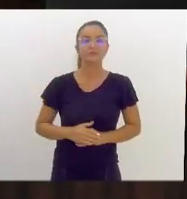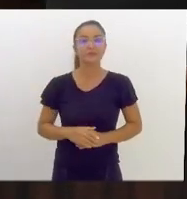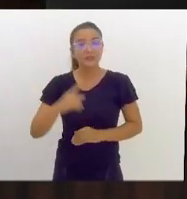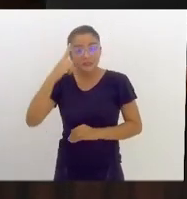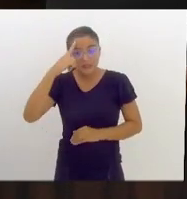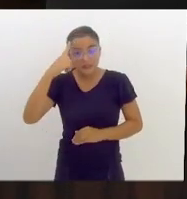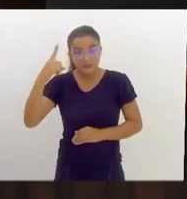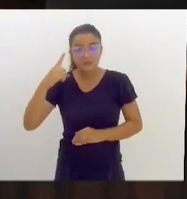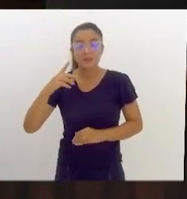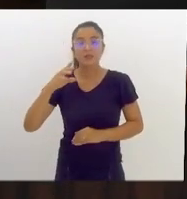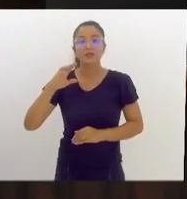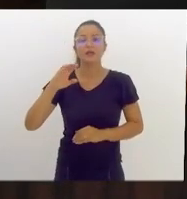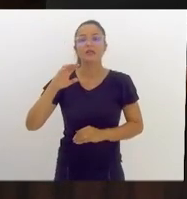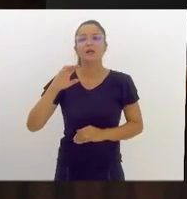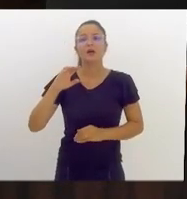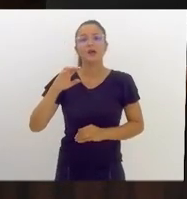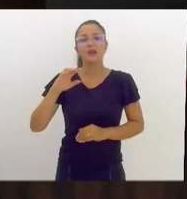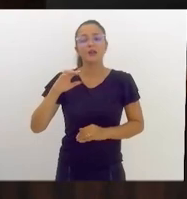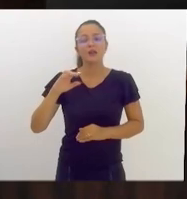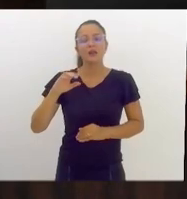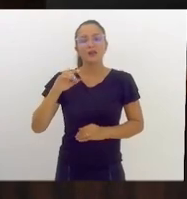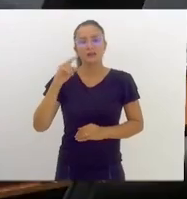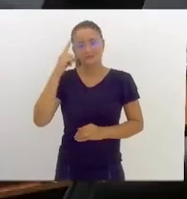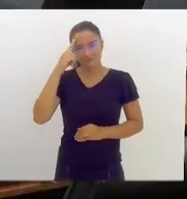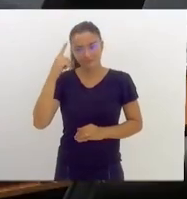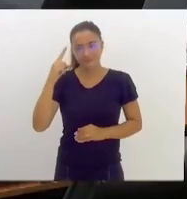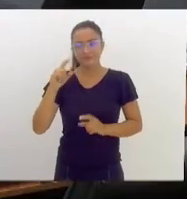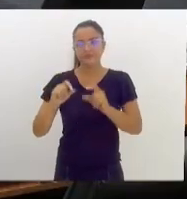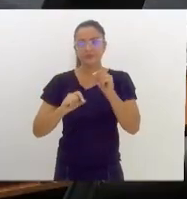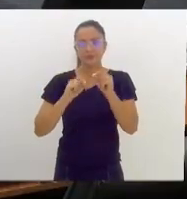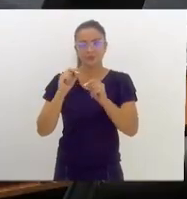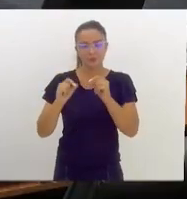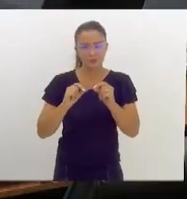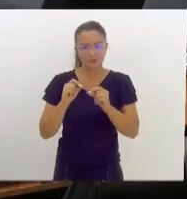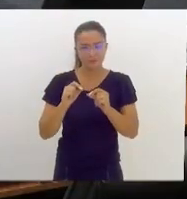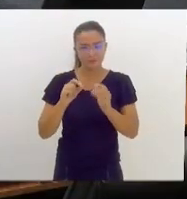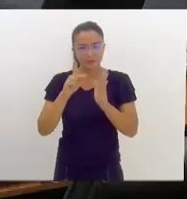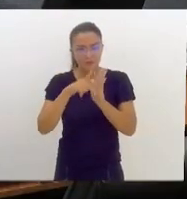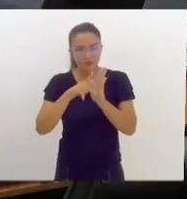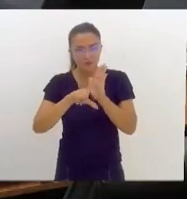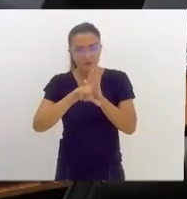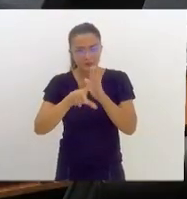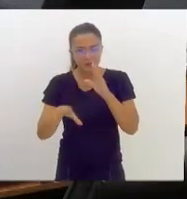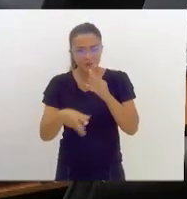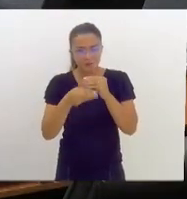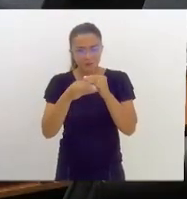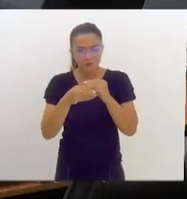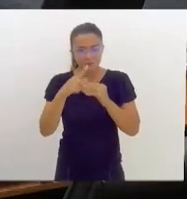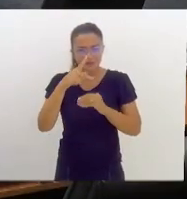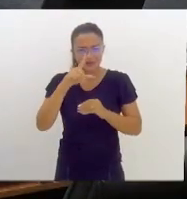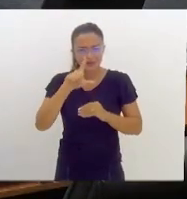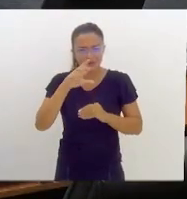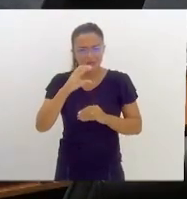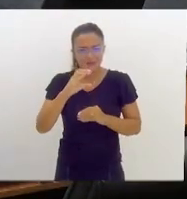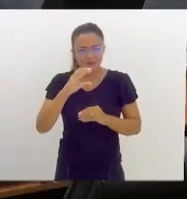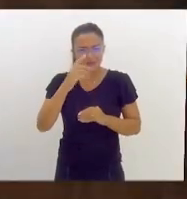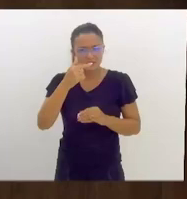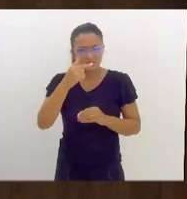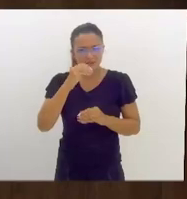lembrar assim, que aquele projeto ali complementar, acho que PLC